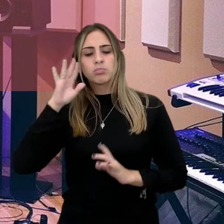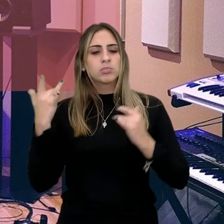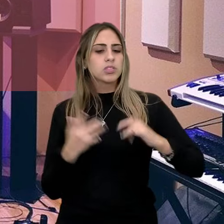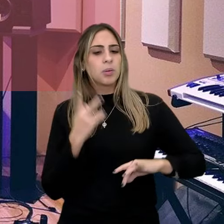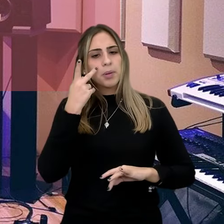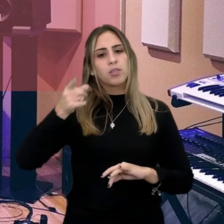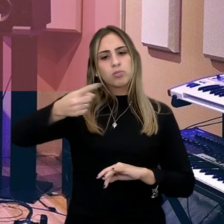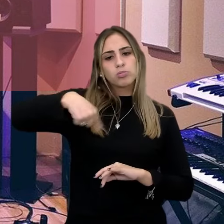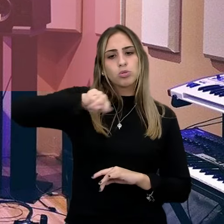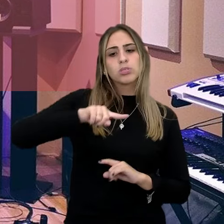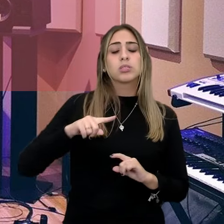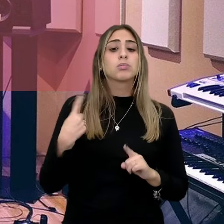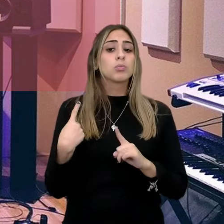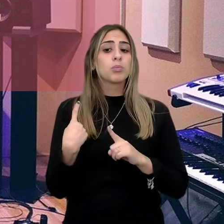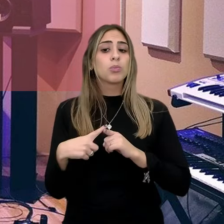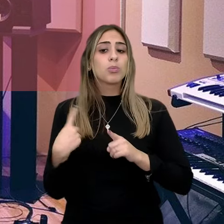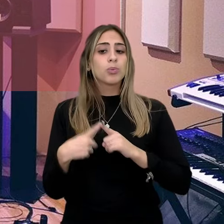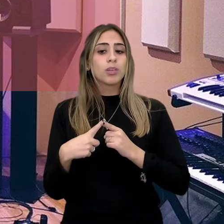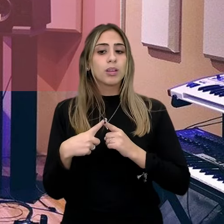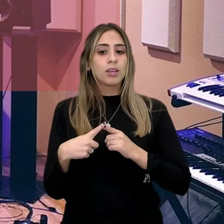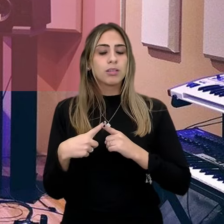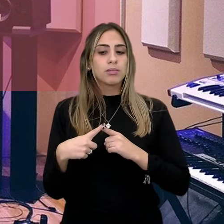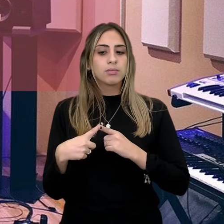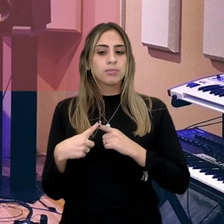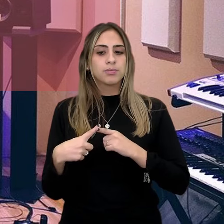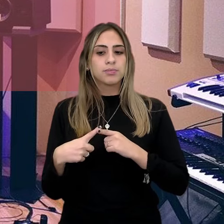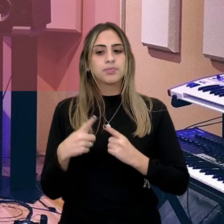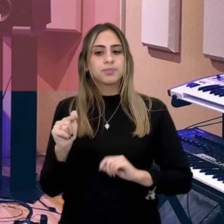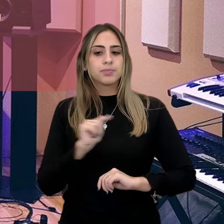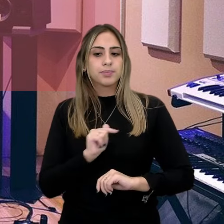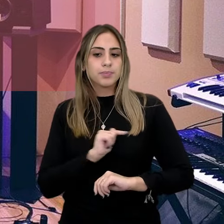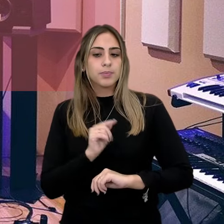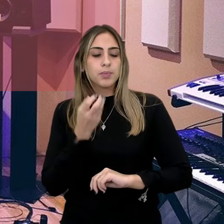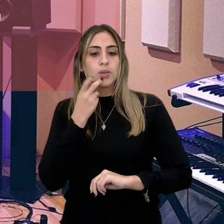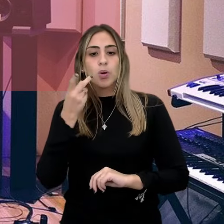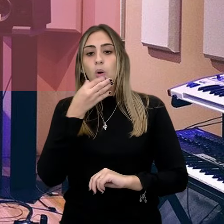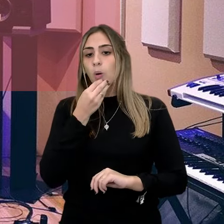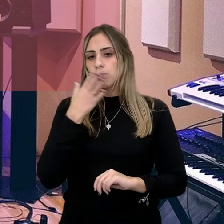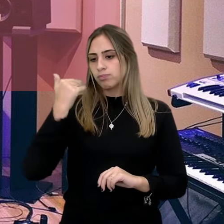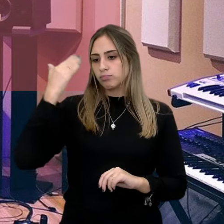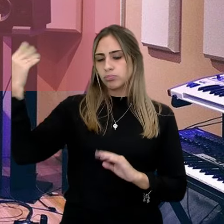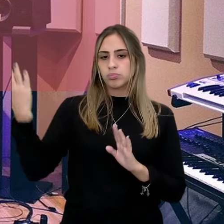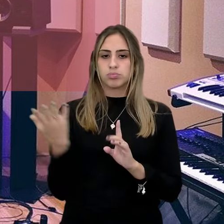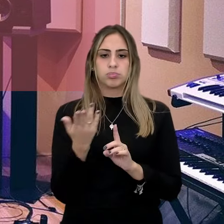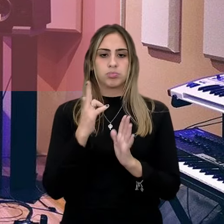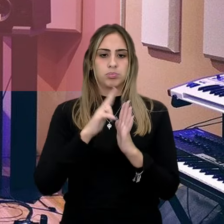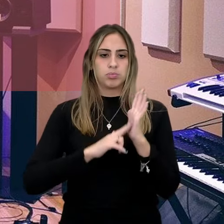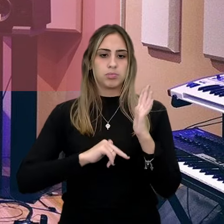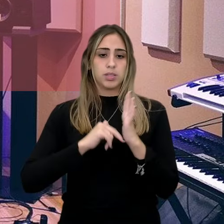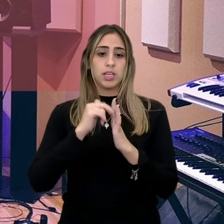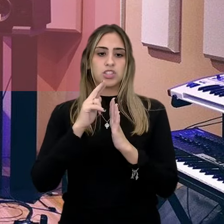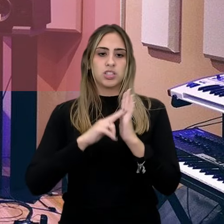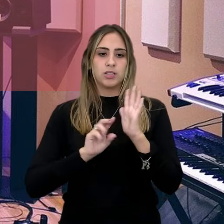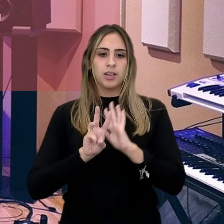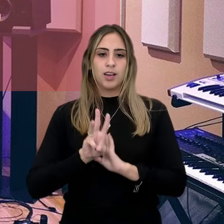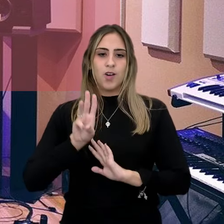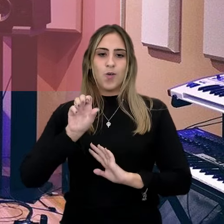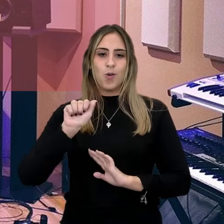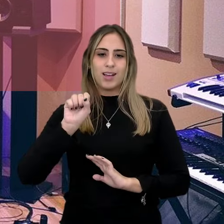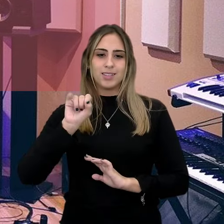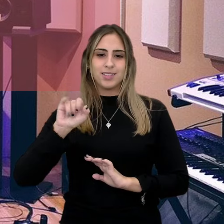deixar aí para vocês porque ela vem de um grande pintor vasily kandinsky Ele criou